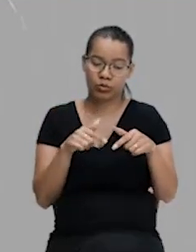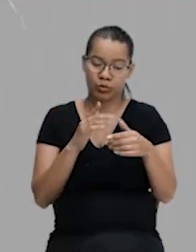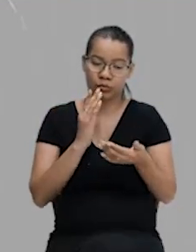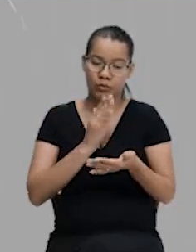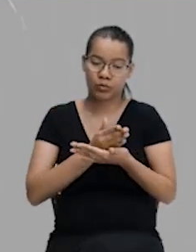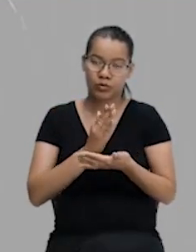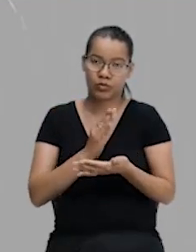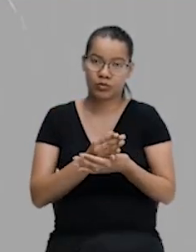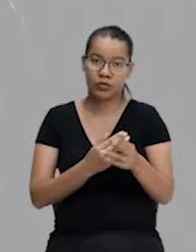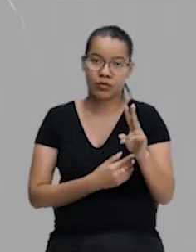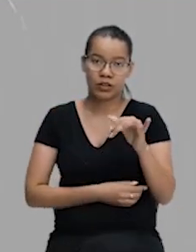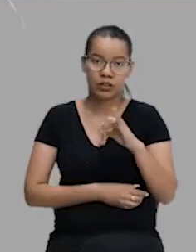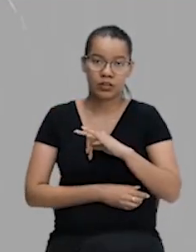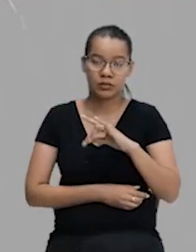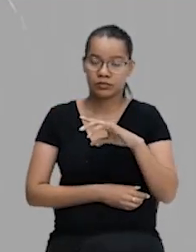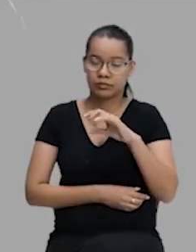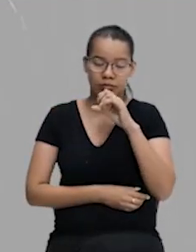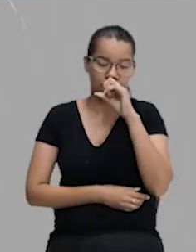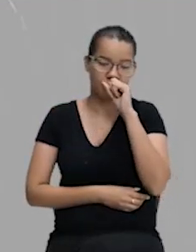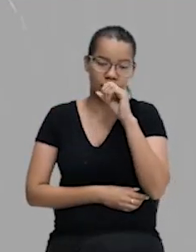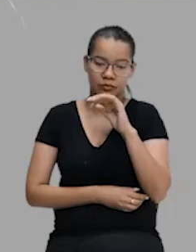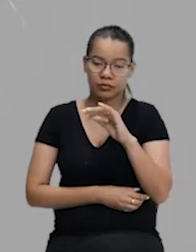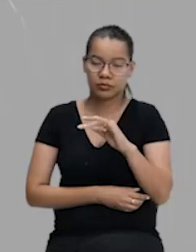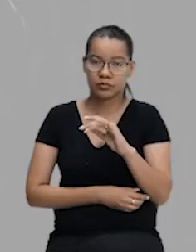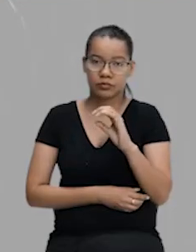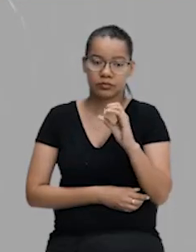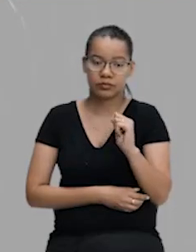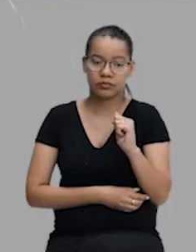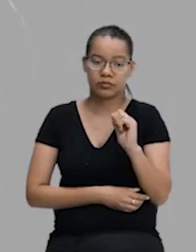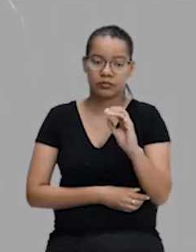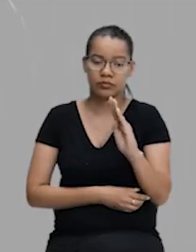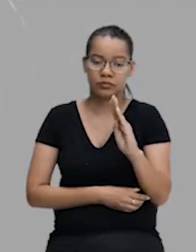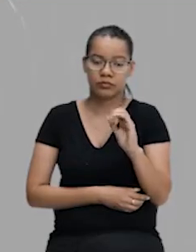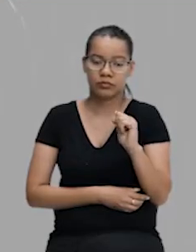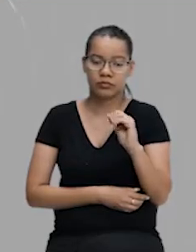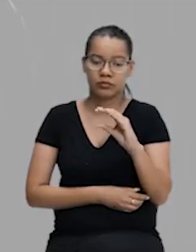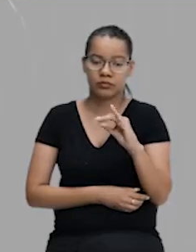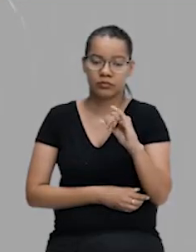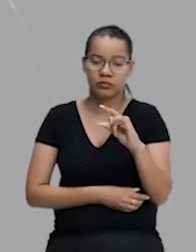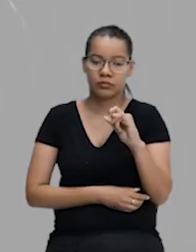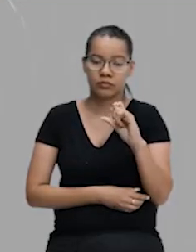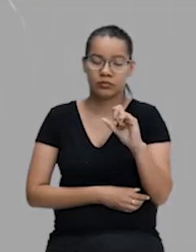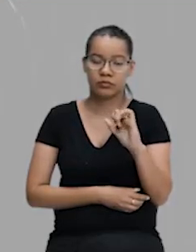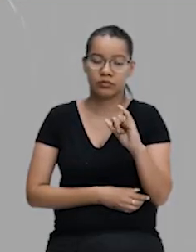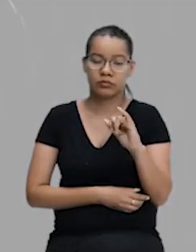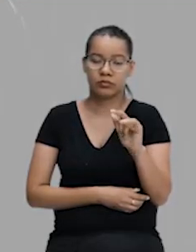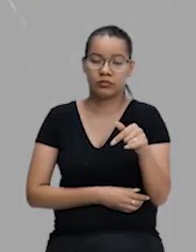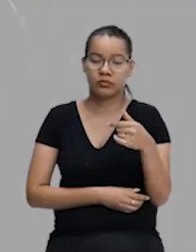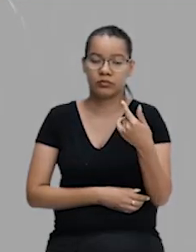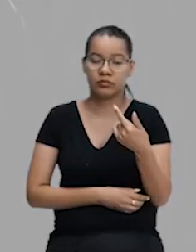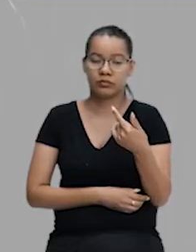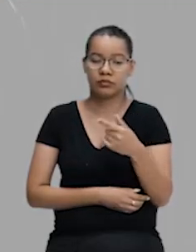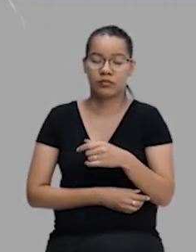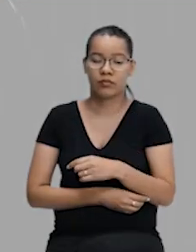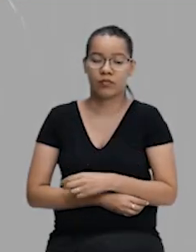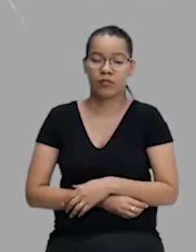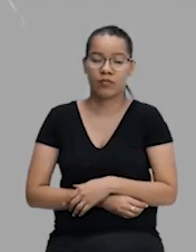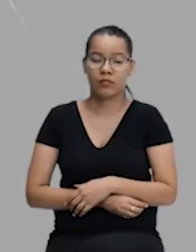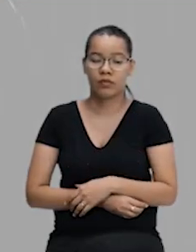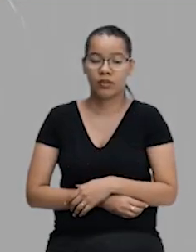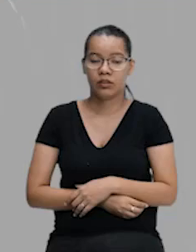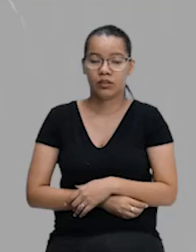odor do abacaxi. Show de bola? Uma outra essência, ó, o etanoato